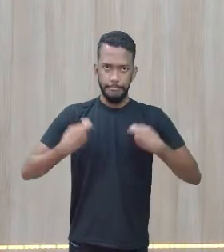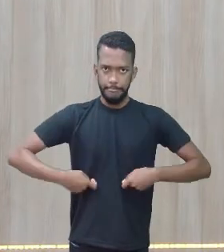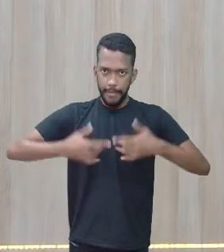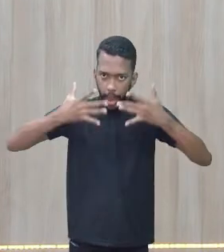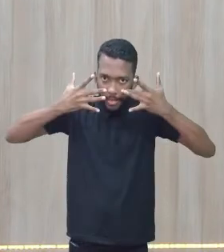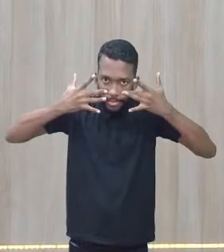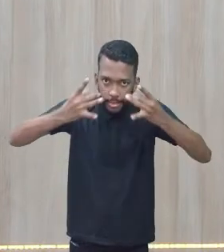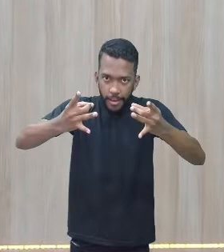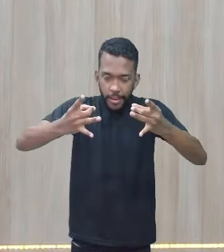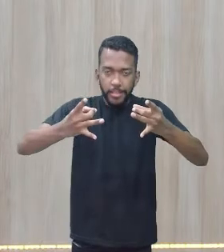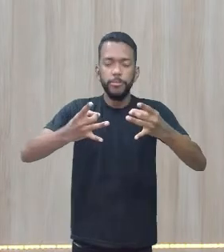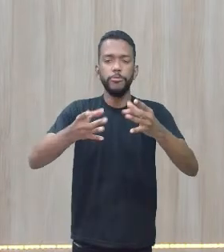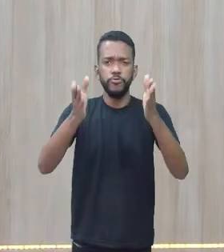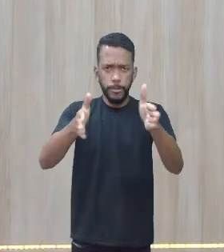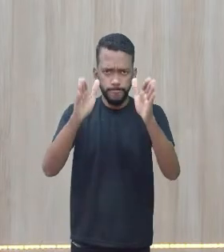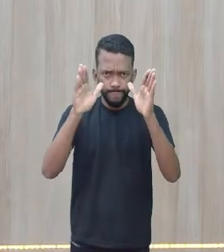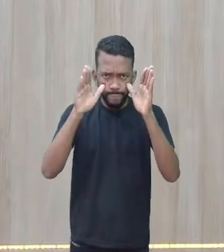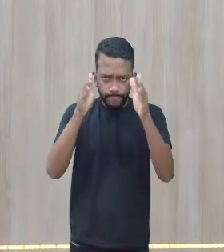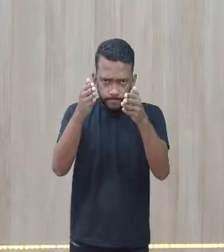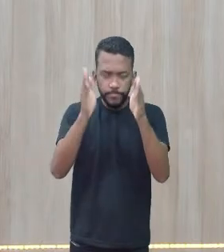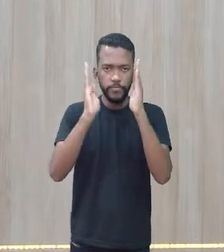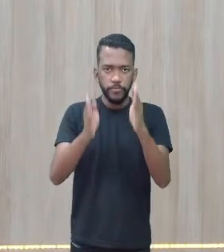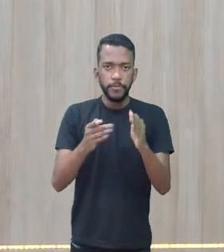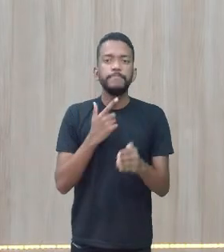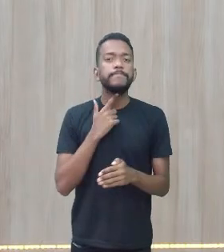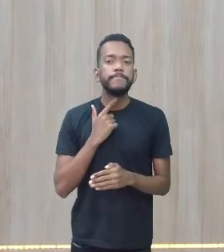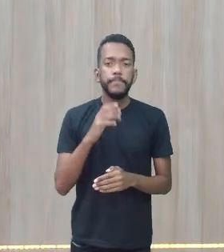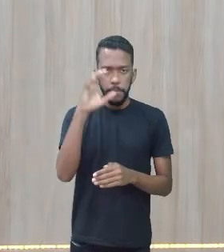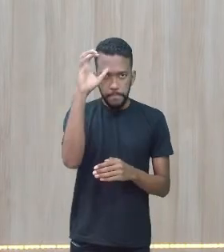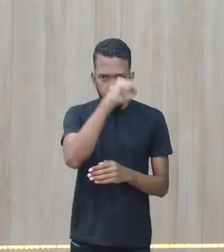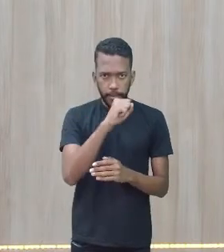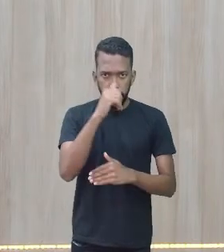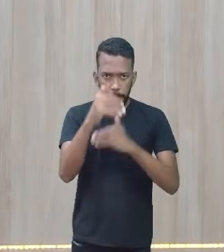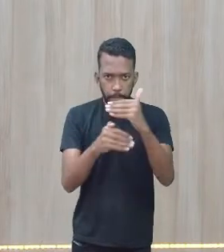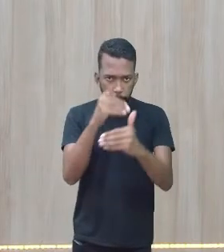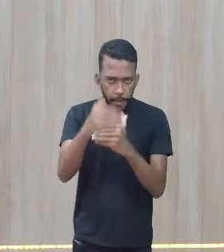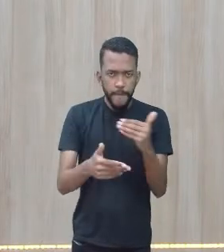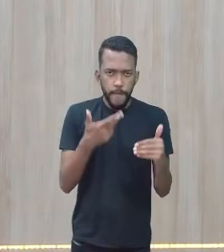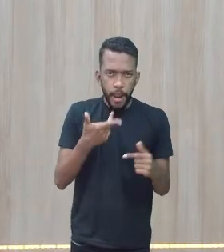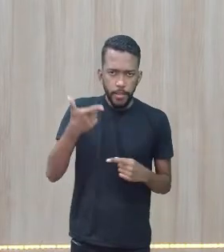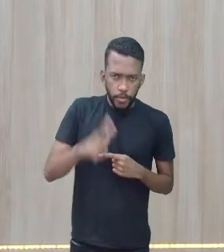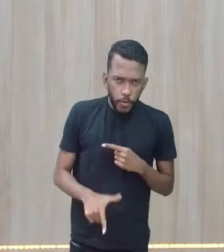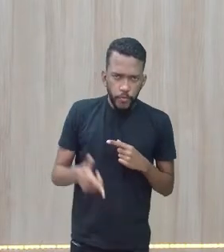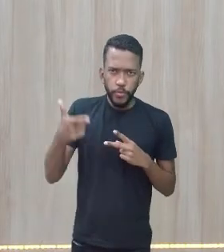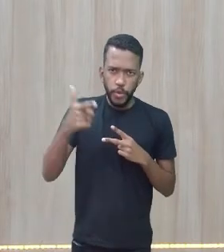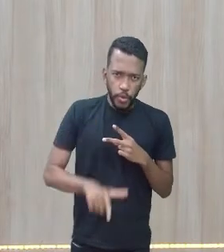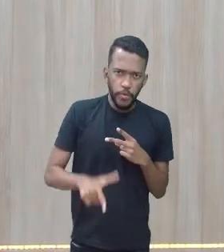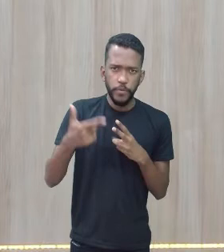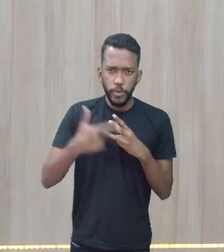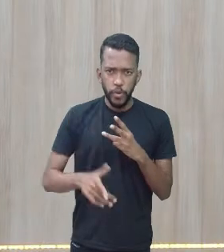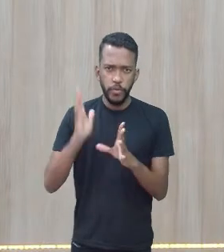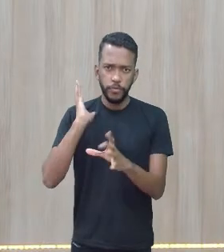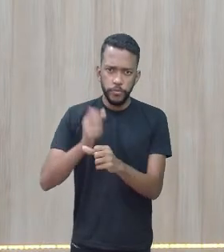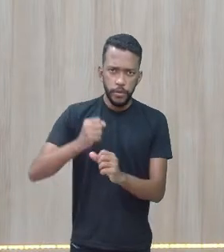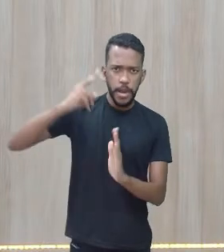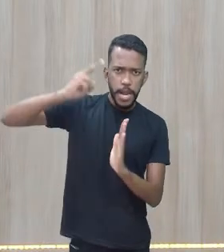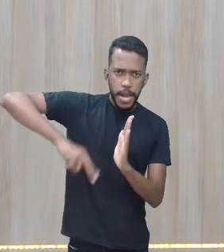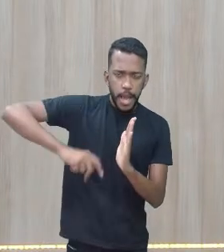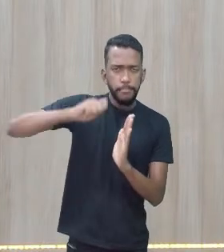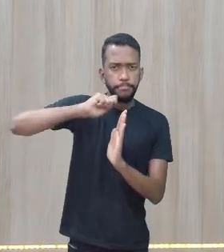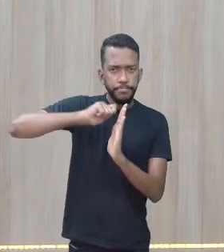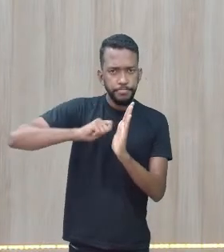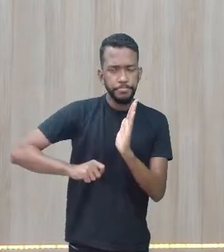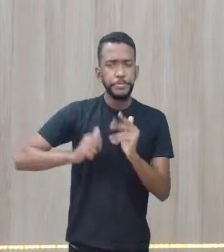atentos, posicionados, não é? Com esse desejo de aprender, de repetir, revisar, ler,